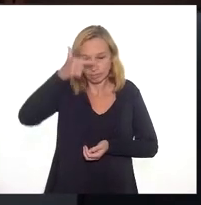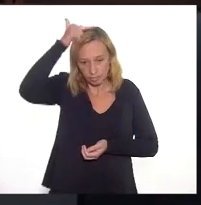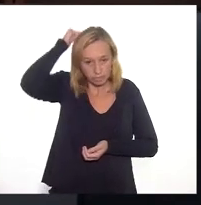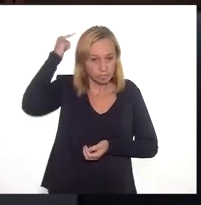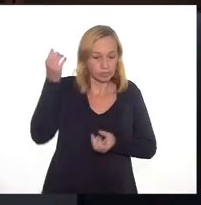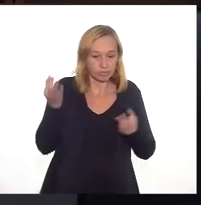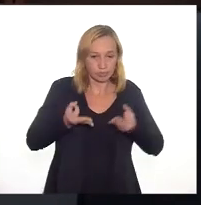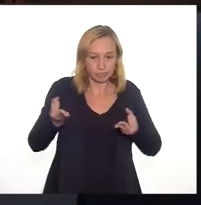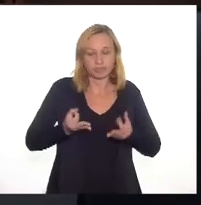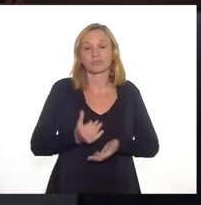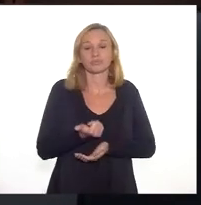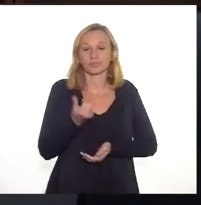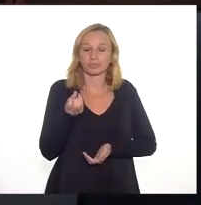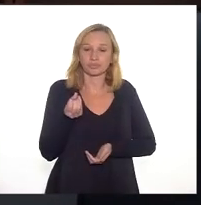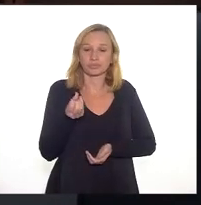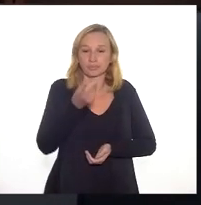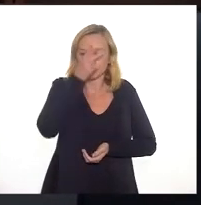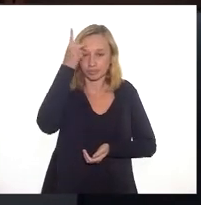Perfeito, 16,